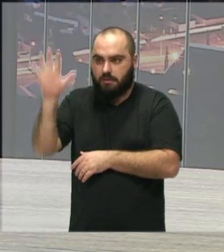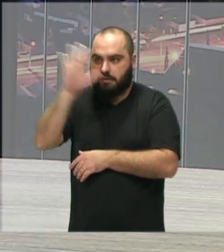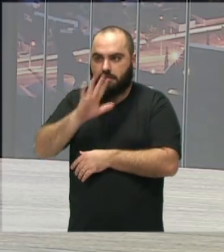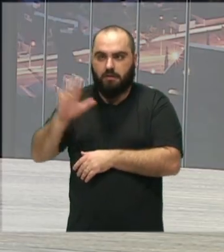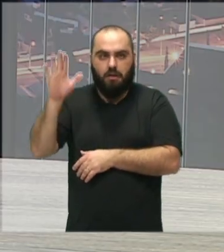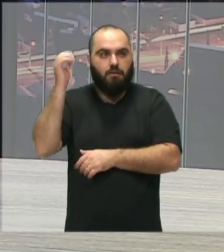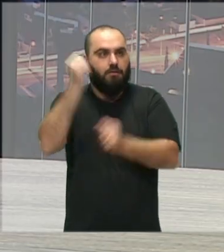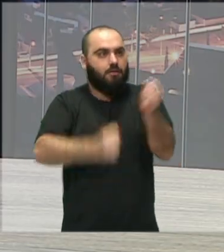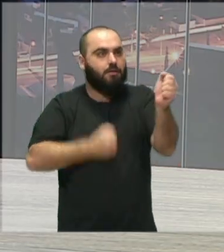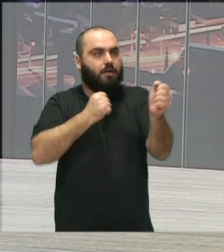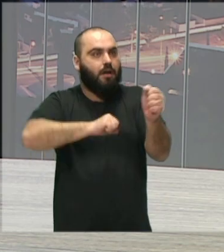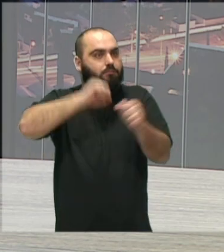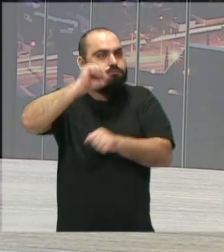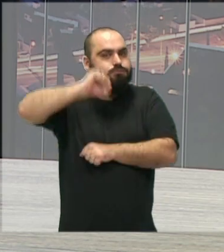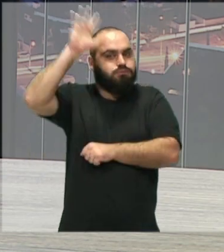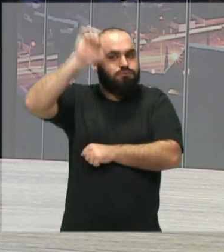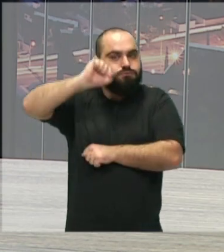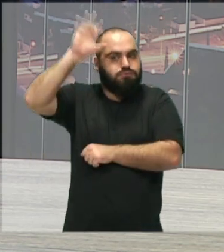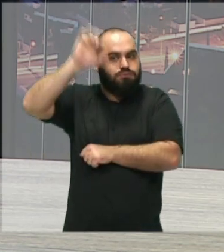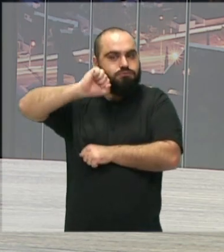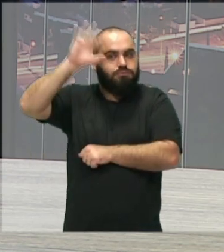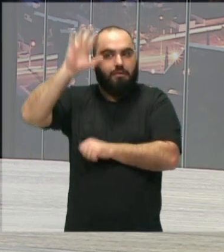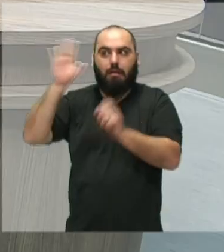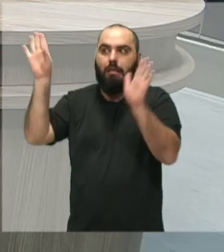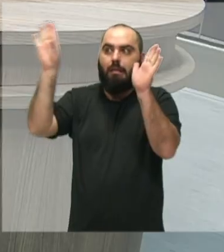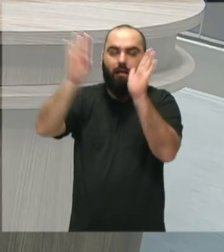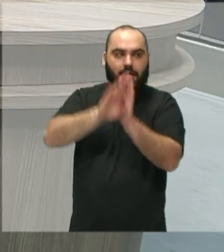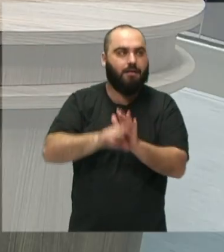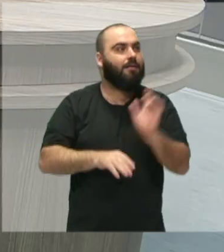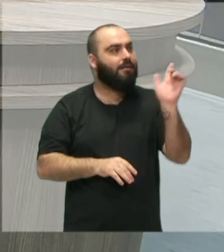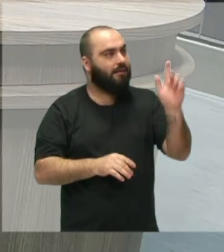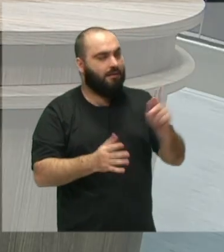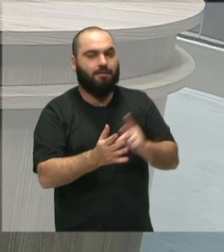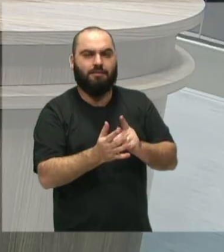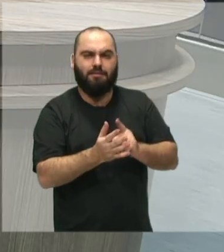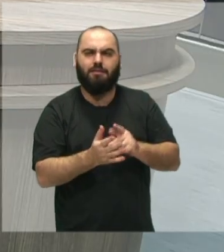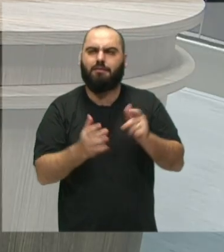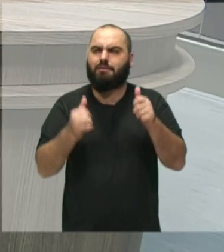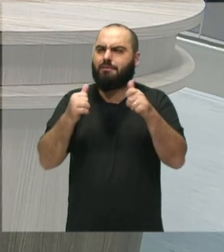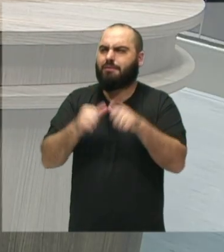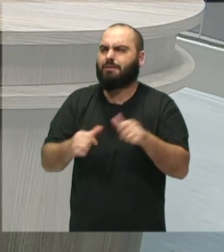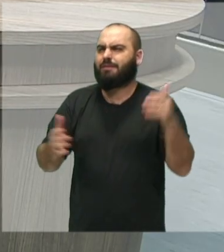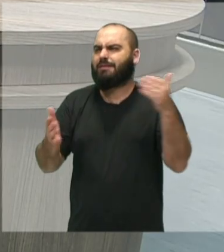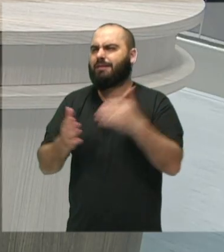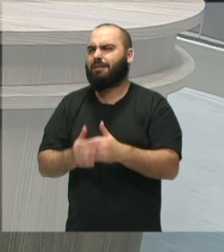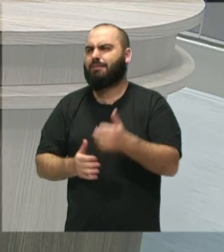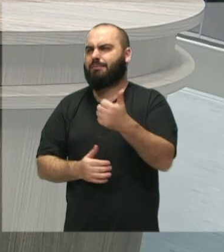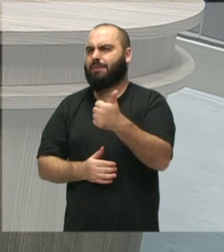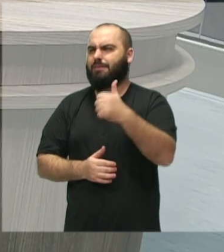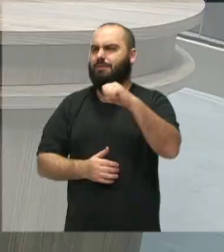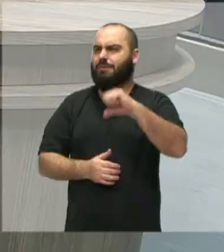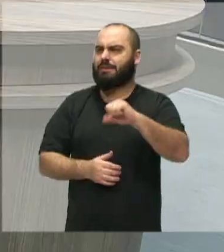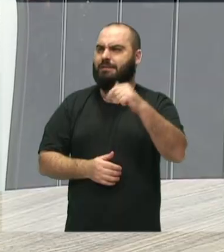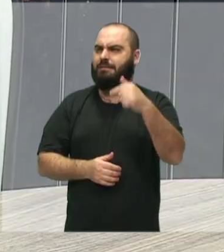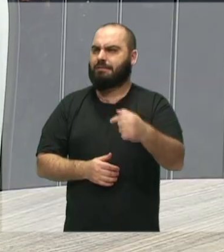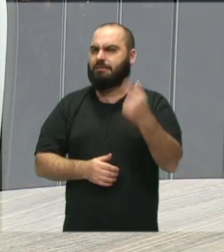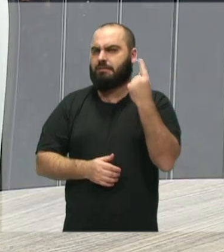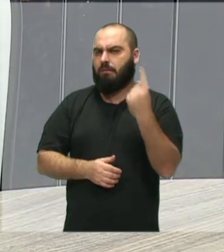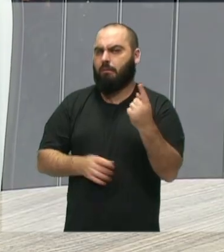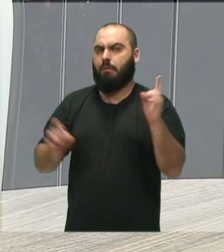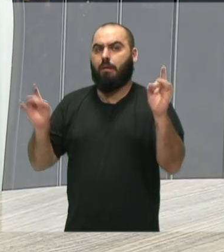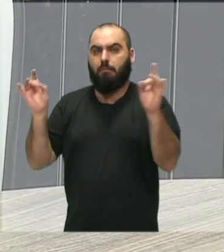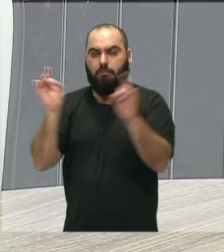Fumaça, assim. Verdade. Que daí ela ficou até 71, né, que foi quando se encerrou a estrada de